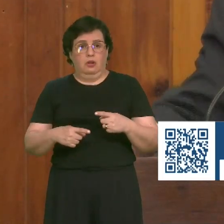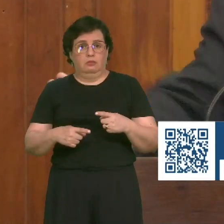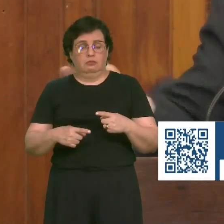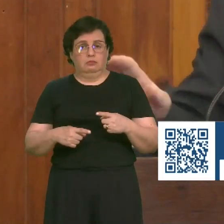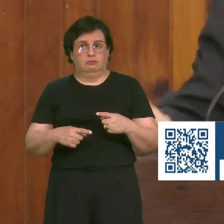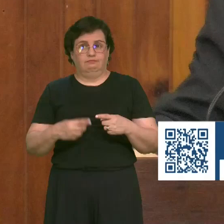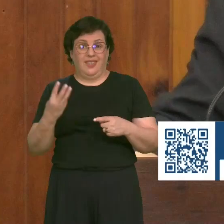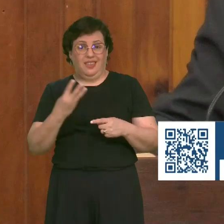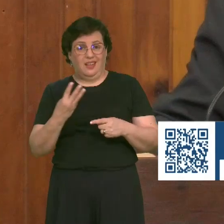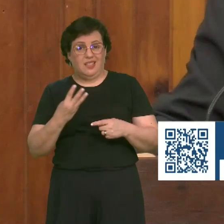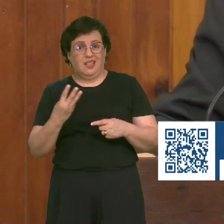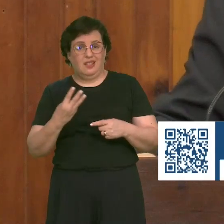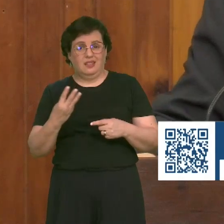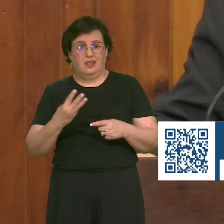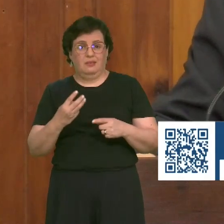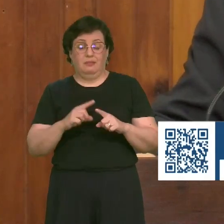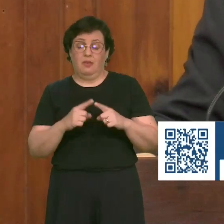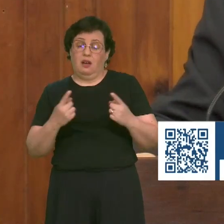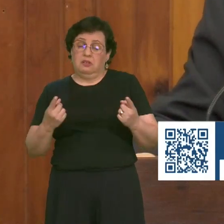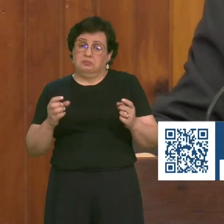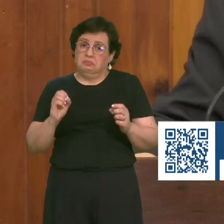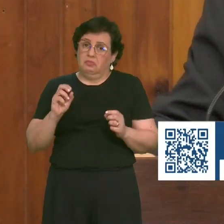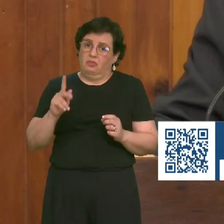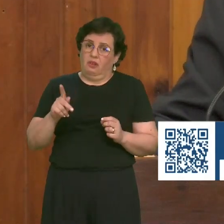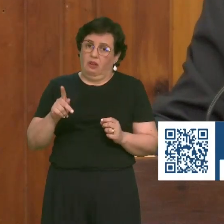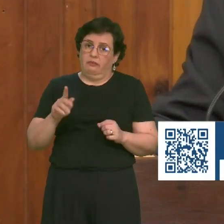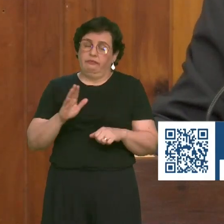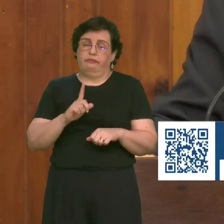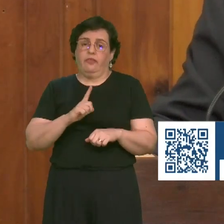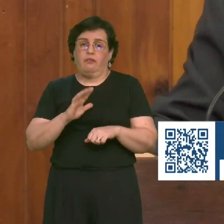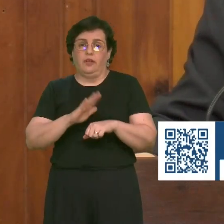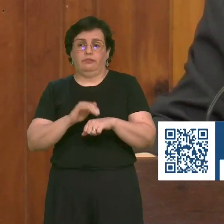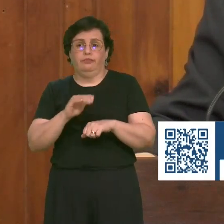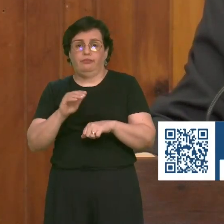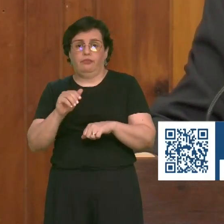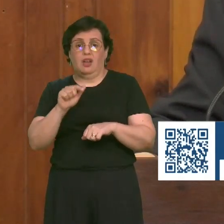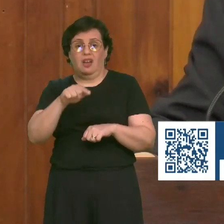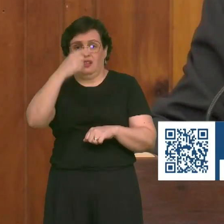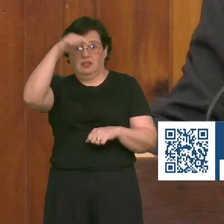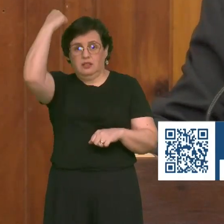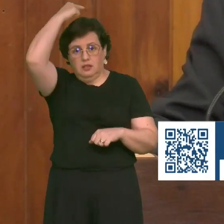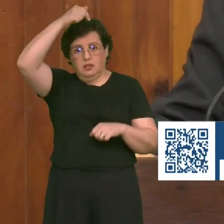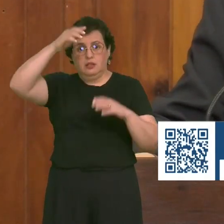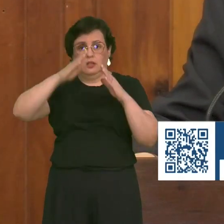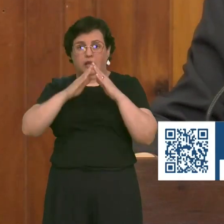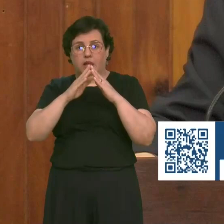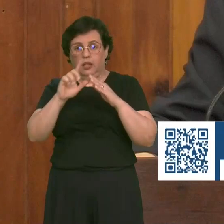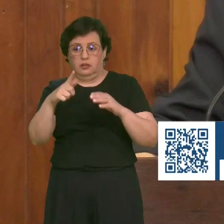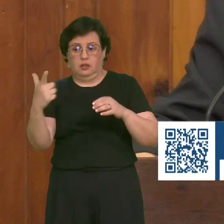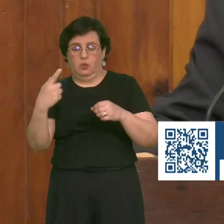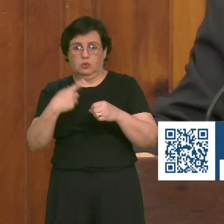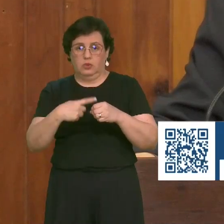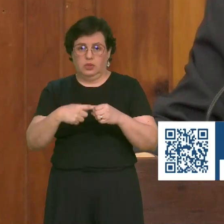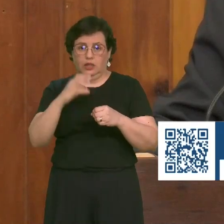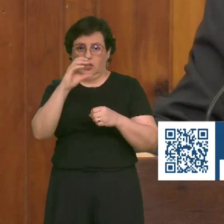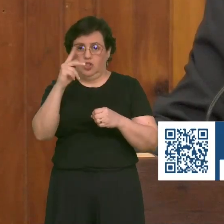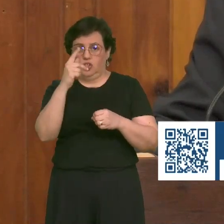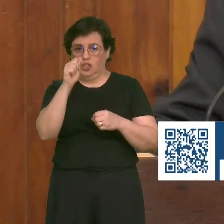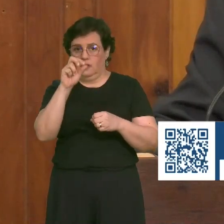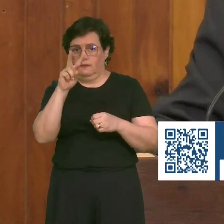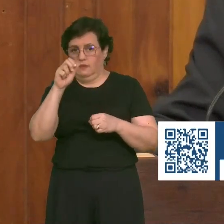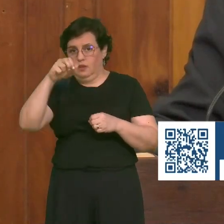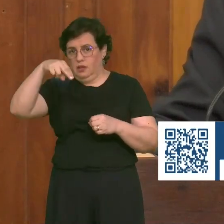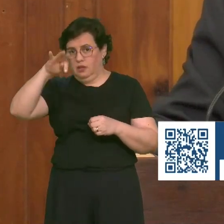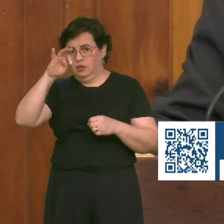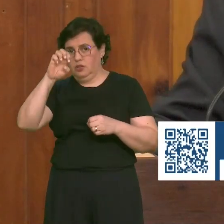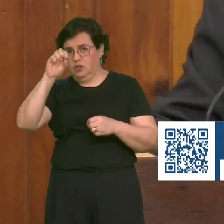terceirizadas Mas tudo bem houve o chamamento na realidade essa santa casa aí de Xavantes